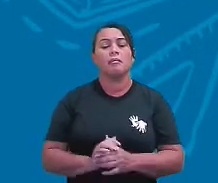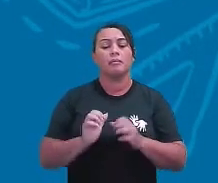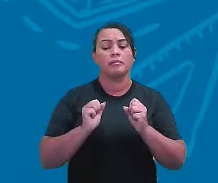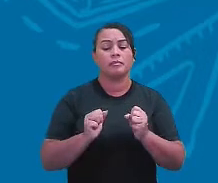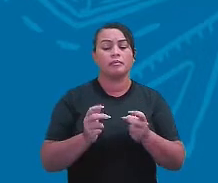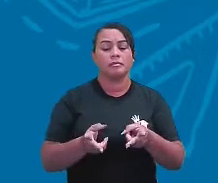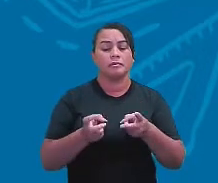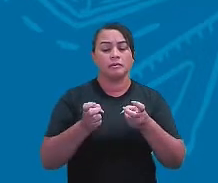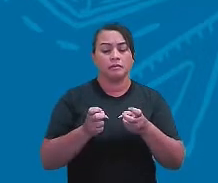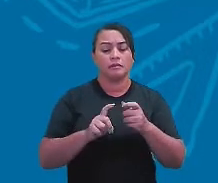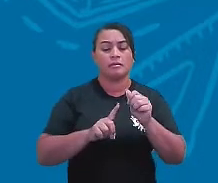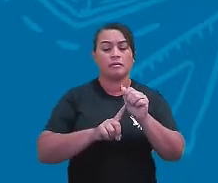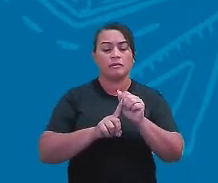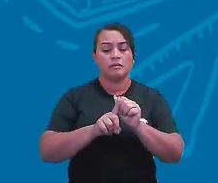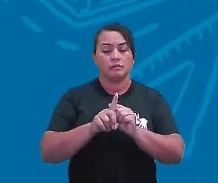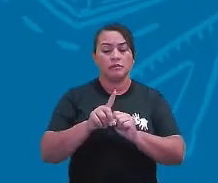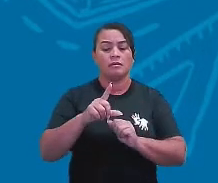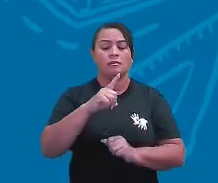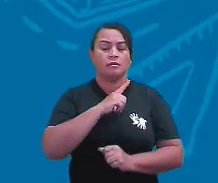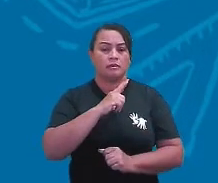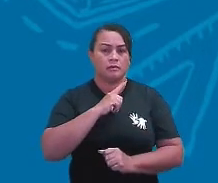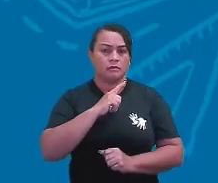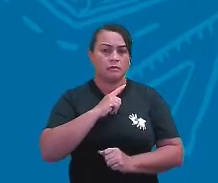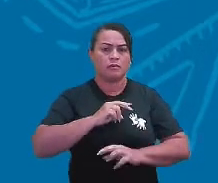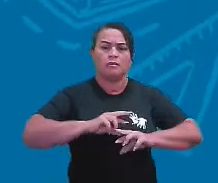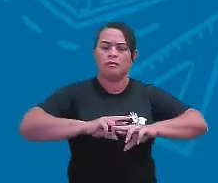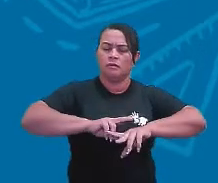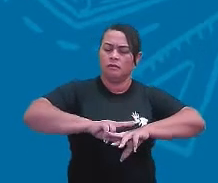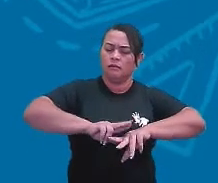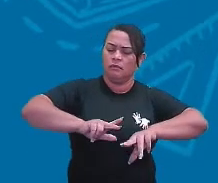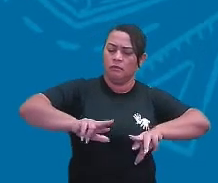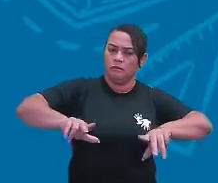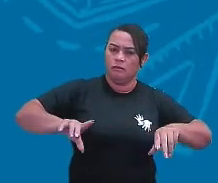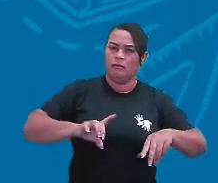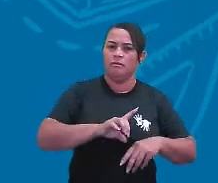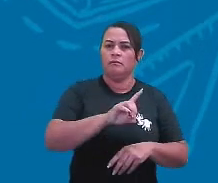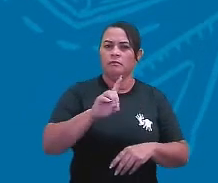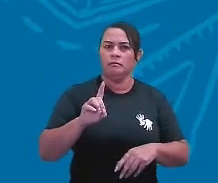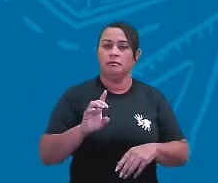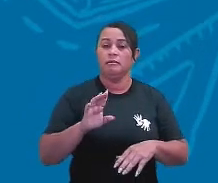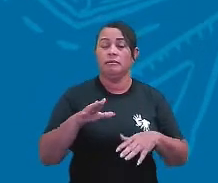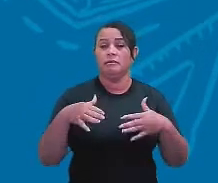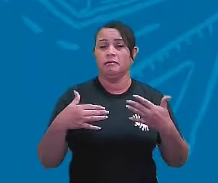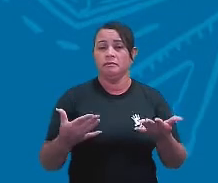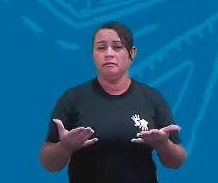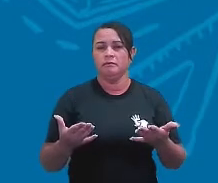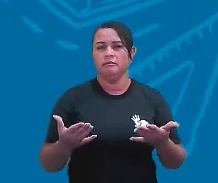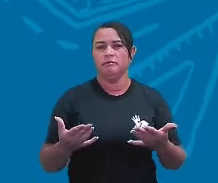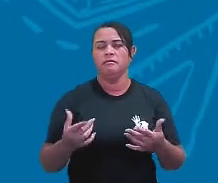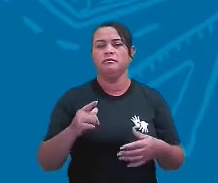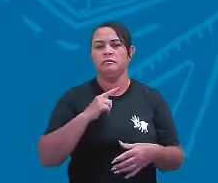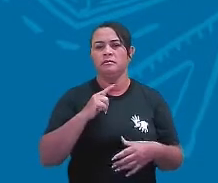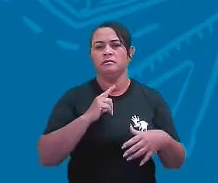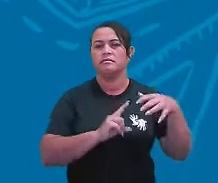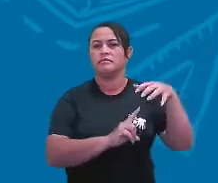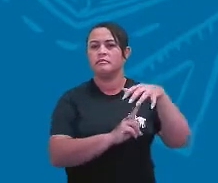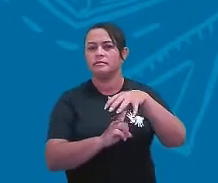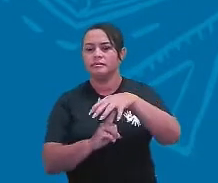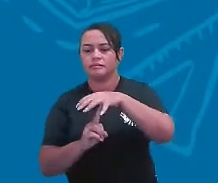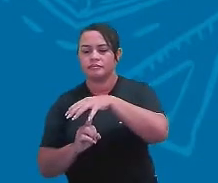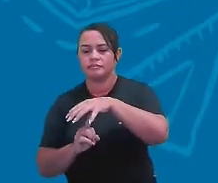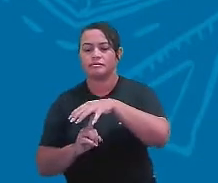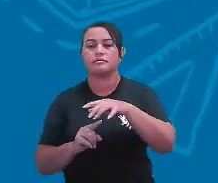perceber que os meses possuem quantidades variantes de dias, mas para o comércio, um mês possui